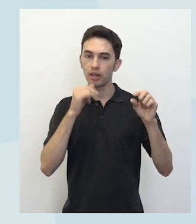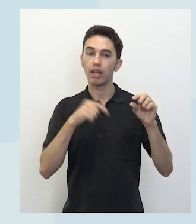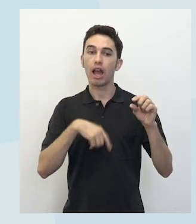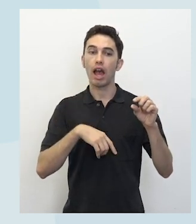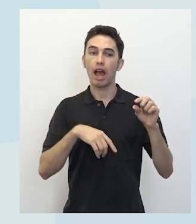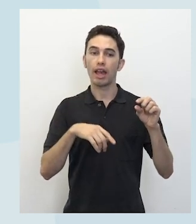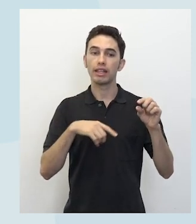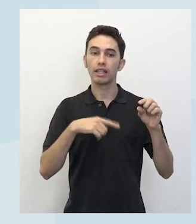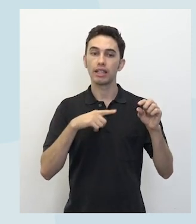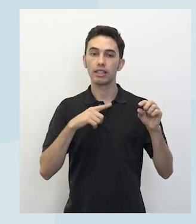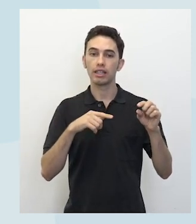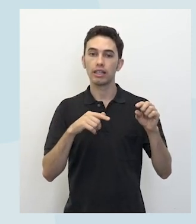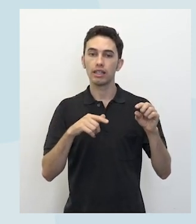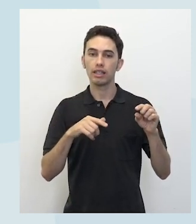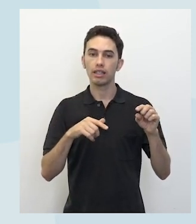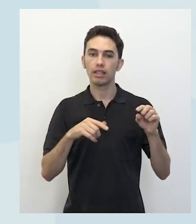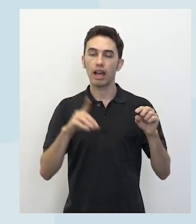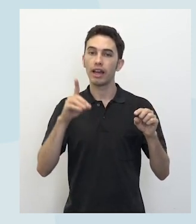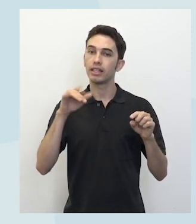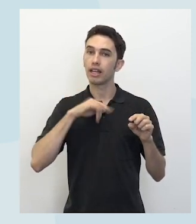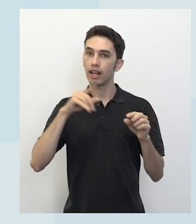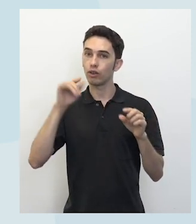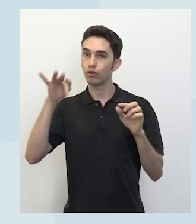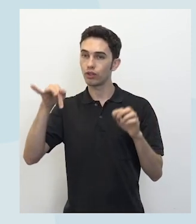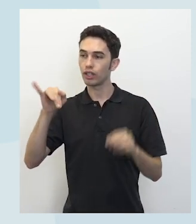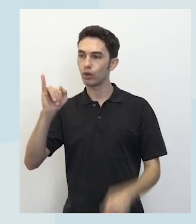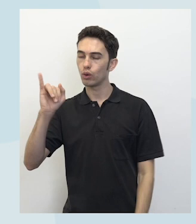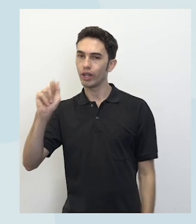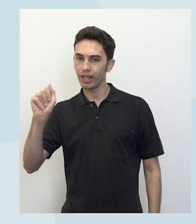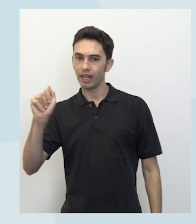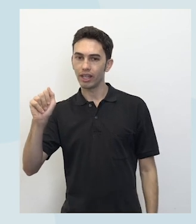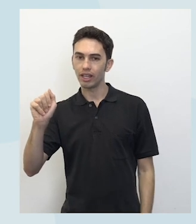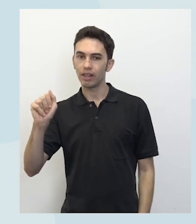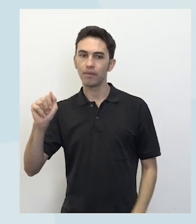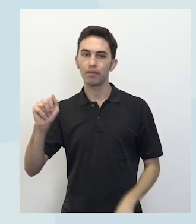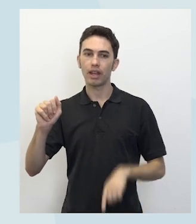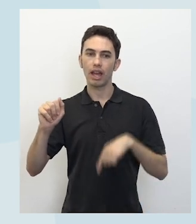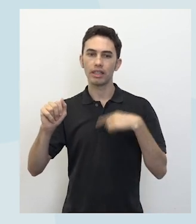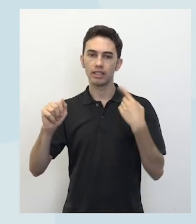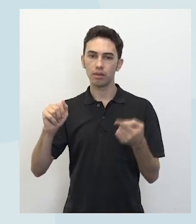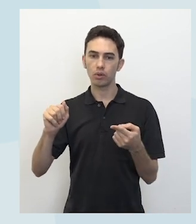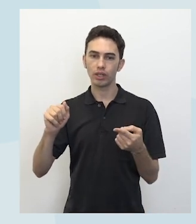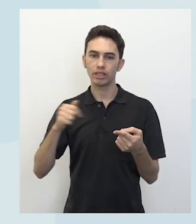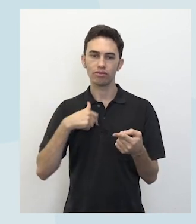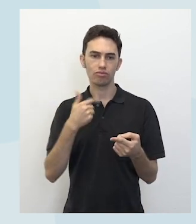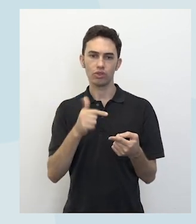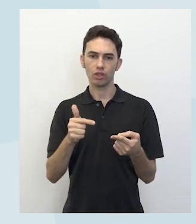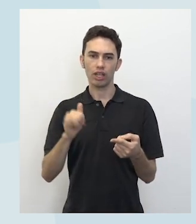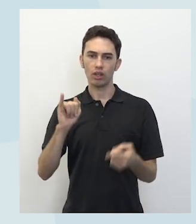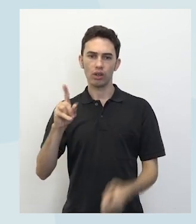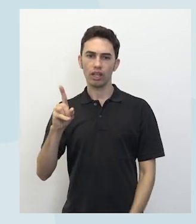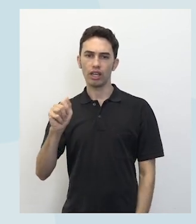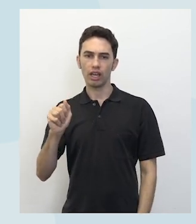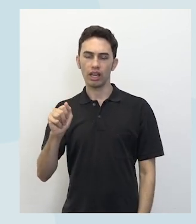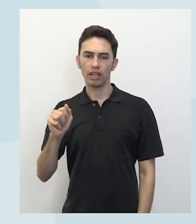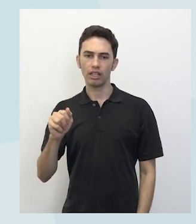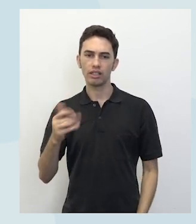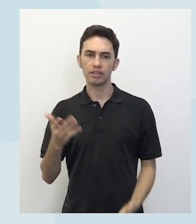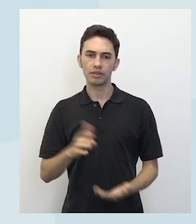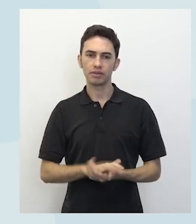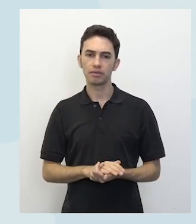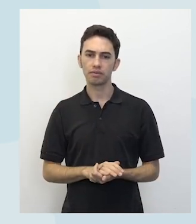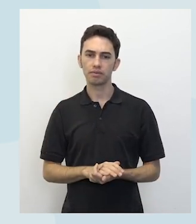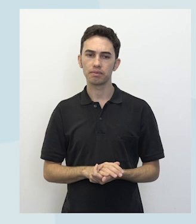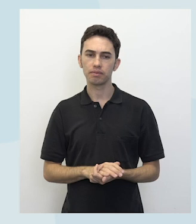primeiro e eu tenho ia. Ia riou com alguma coisa? Até agora não, né? Então não tem rima, Ed? Será que não tem nos anteriores? Vamos ver. Então, vamos ver.